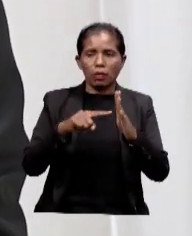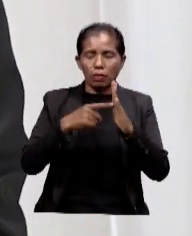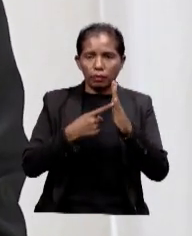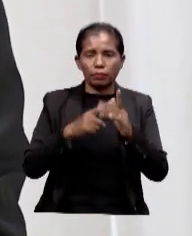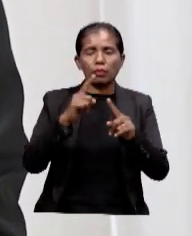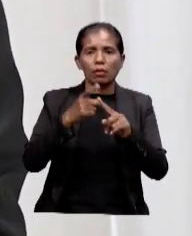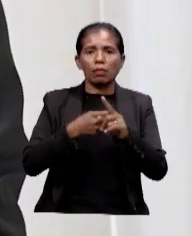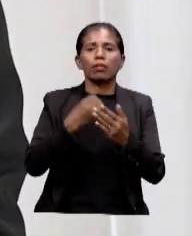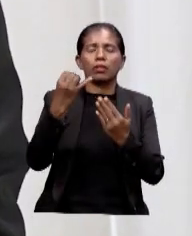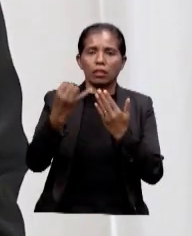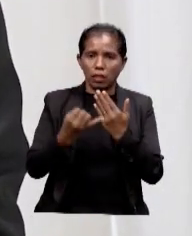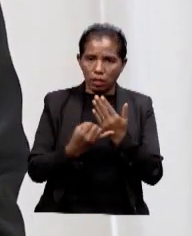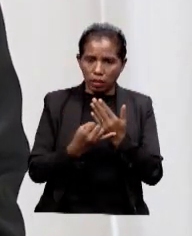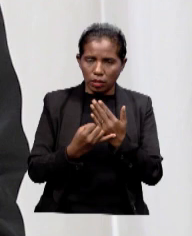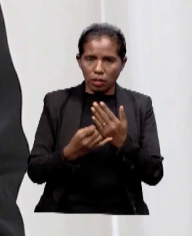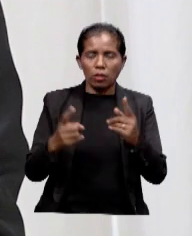janeiro,